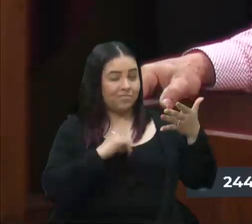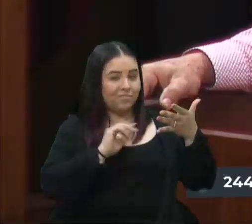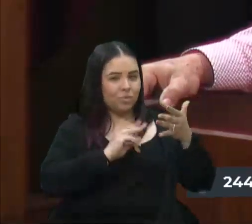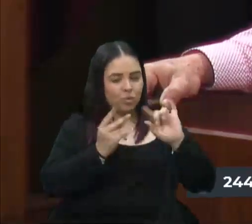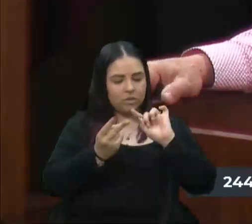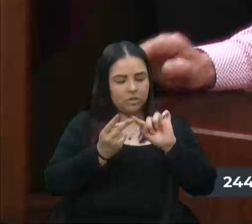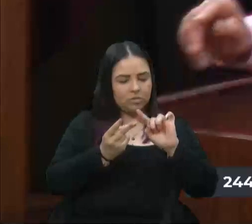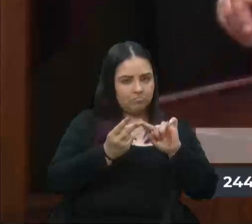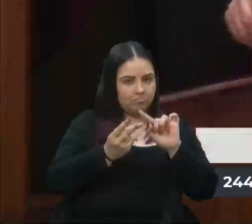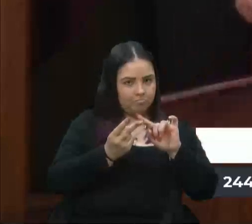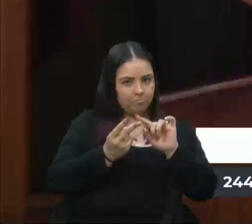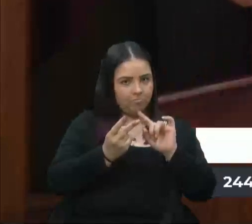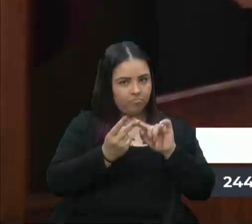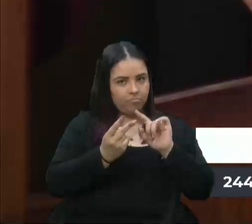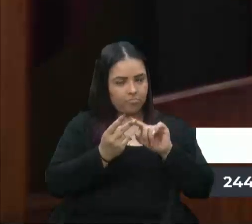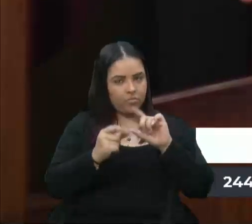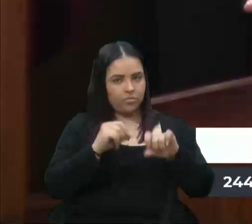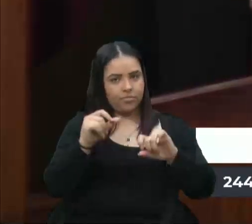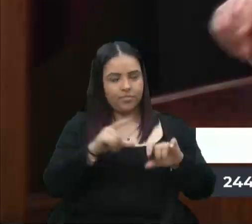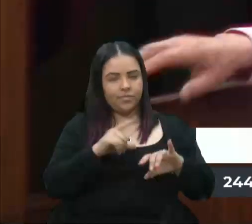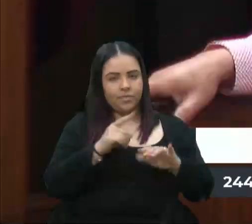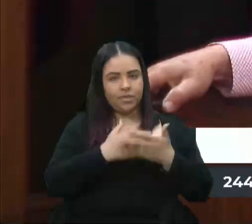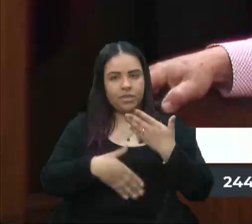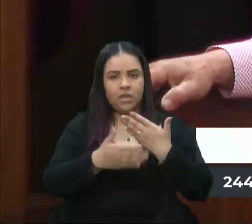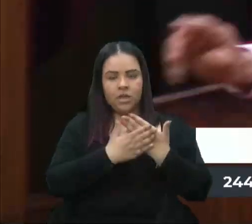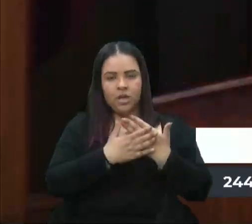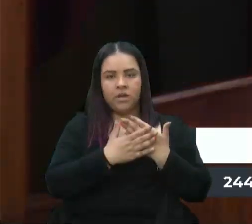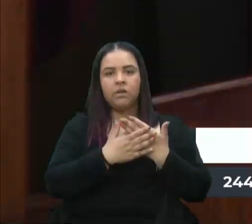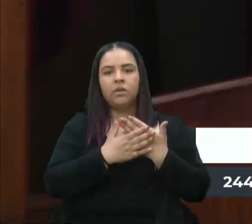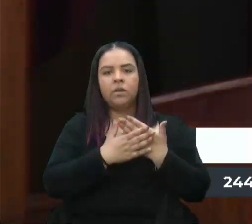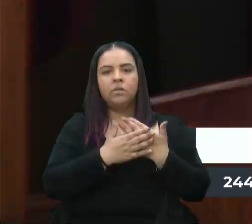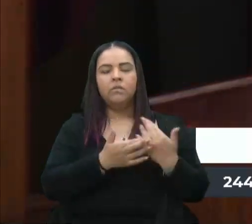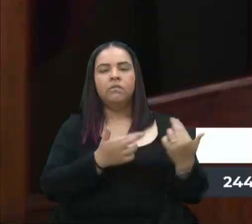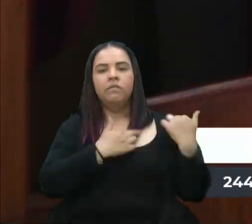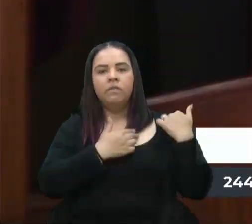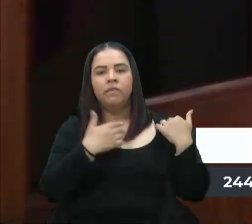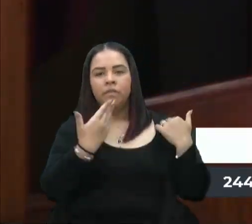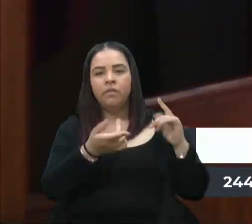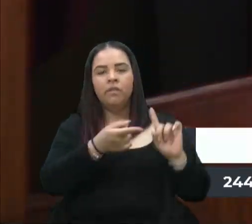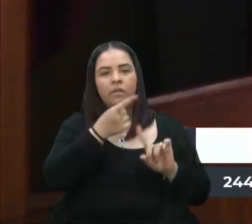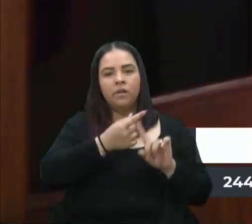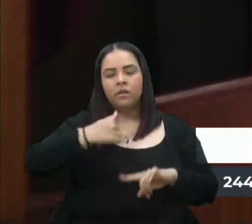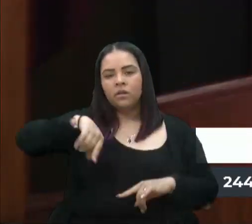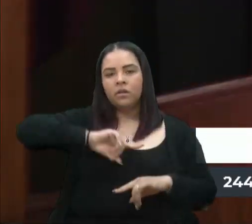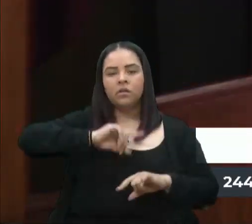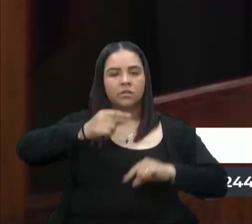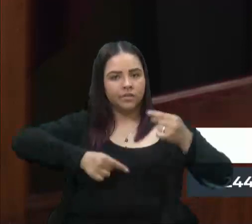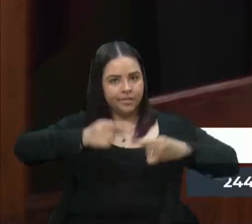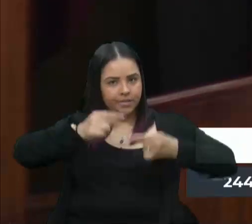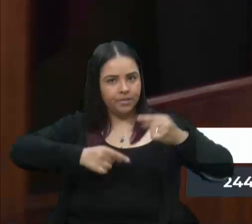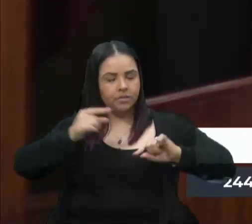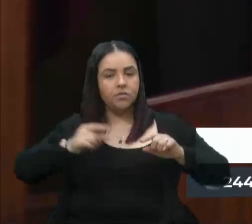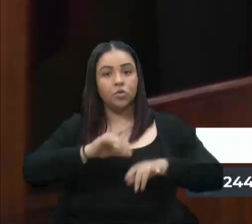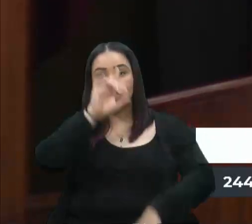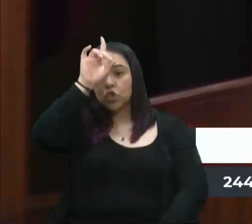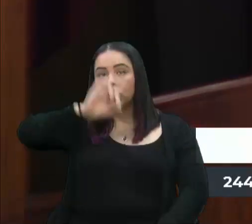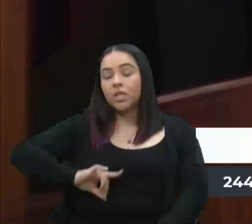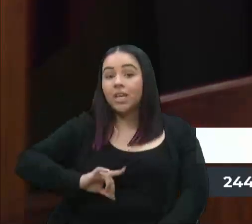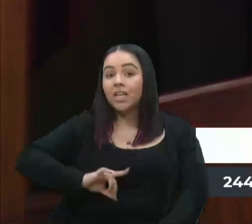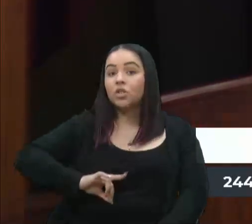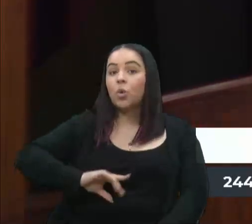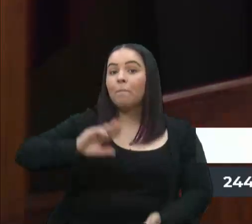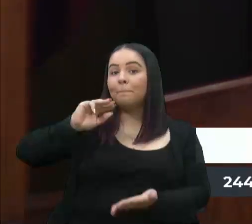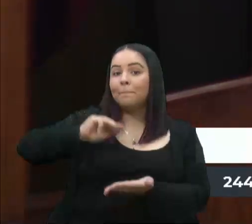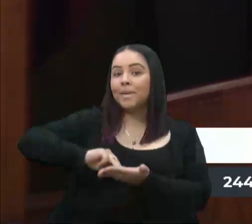segundo passo de consequência de tudo isso, vereador Galho. Primeiro, a gente debateu aqui o direito de, no